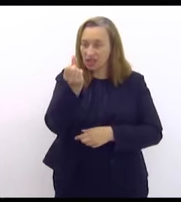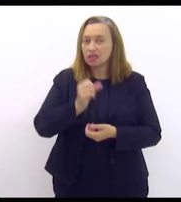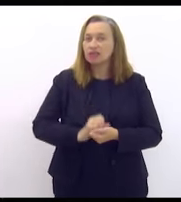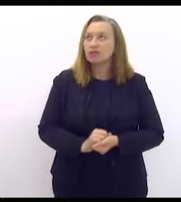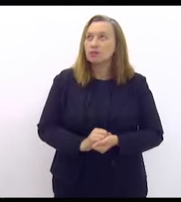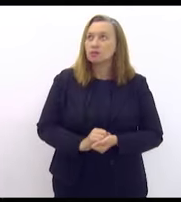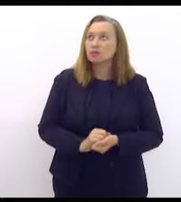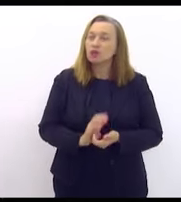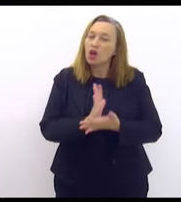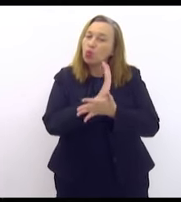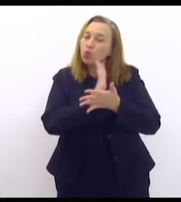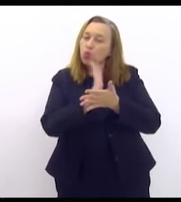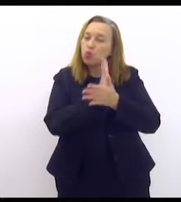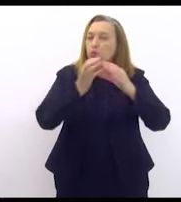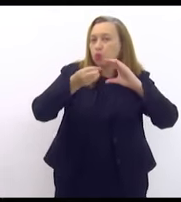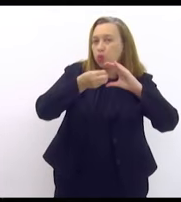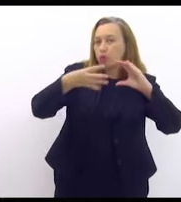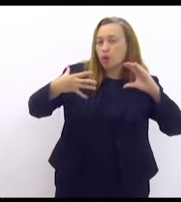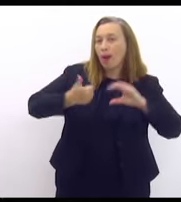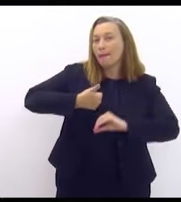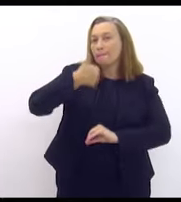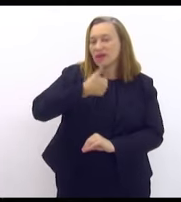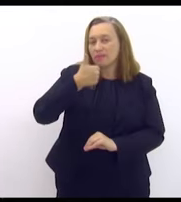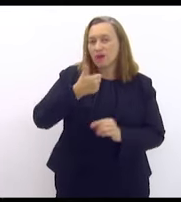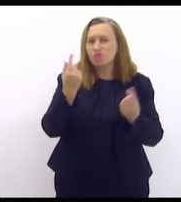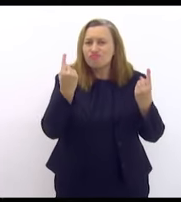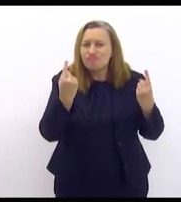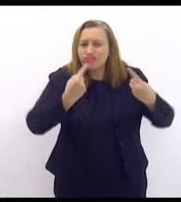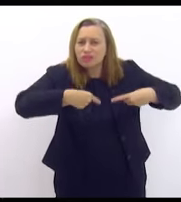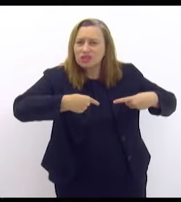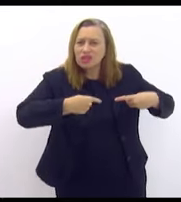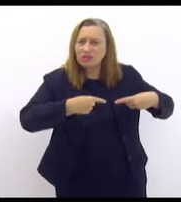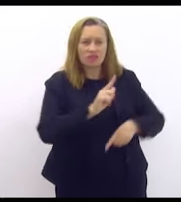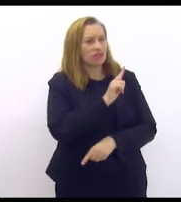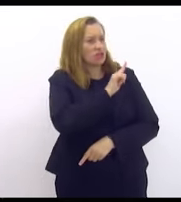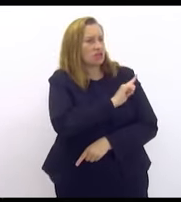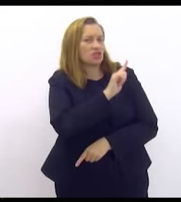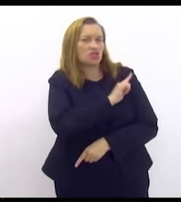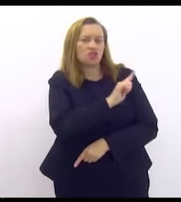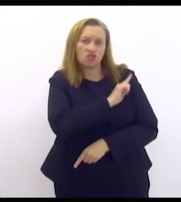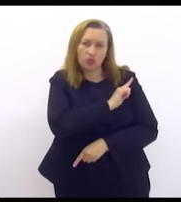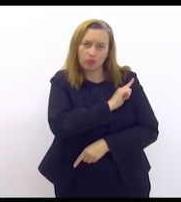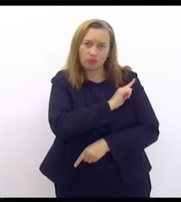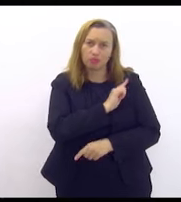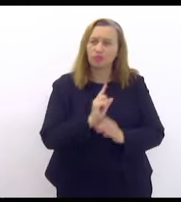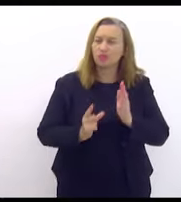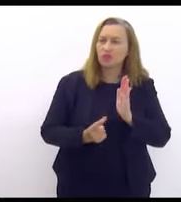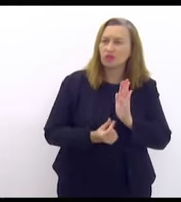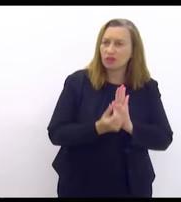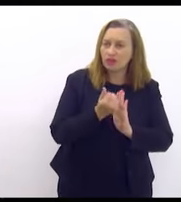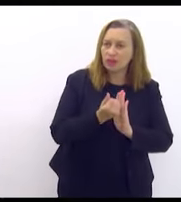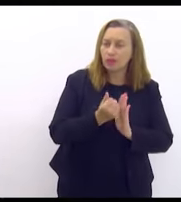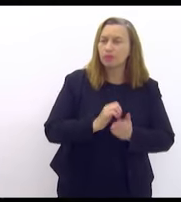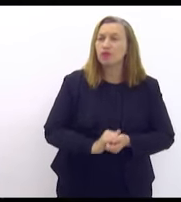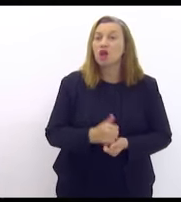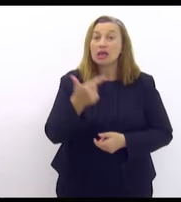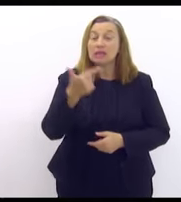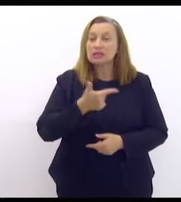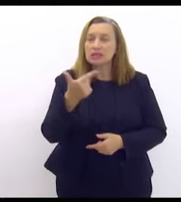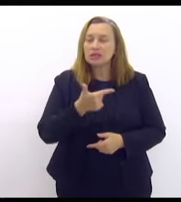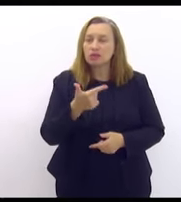algumas características. Primeiro, o desafio da gestão financeira. Segundo, o